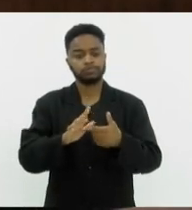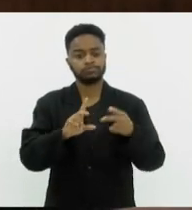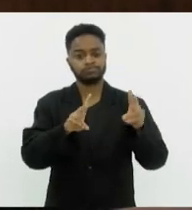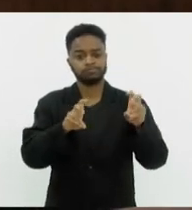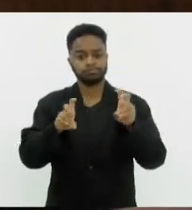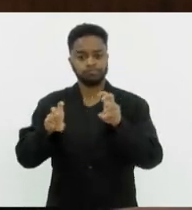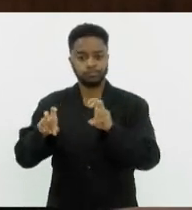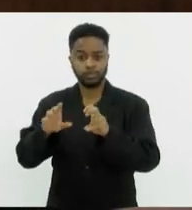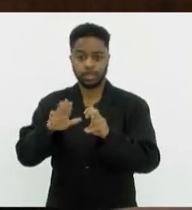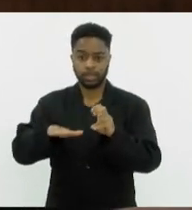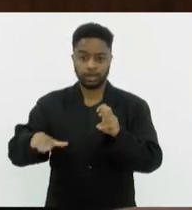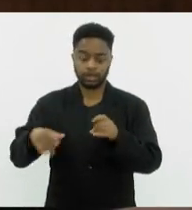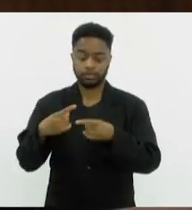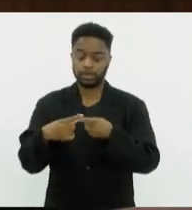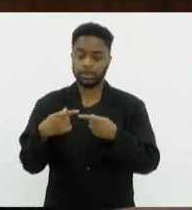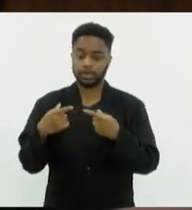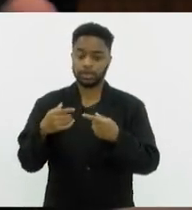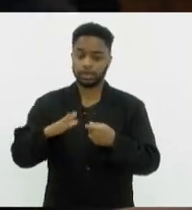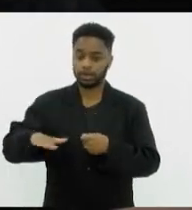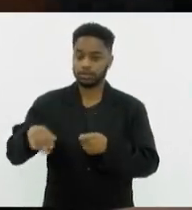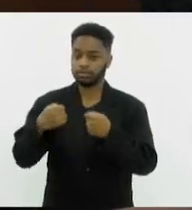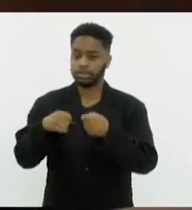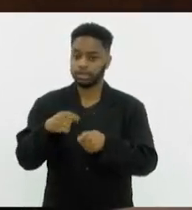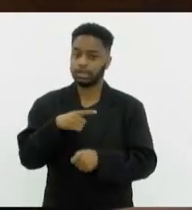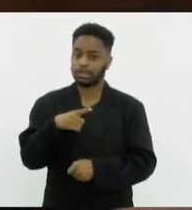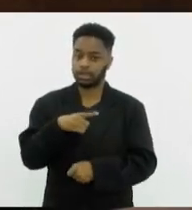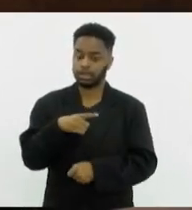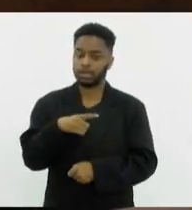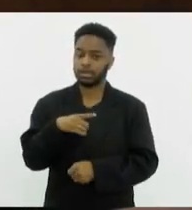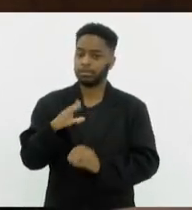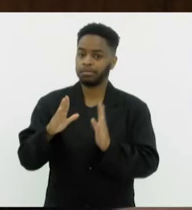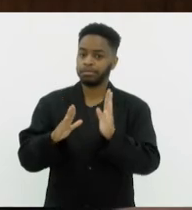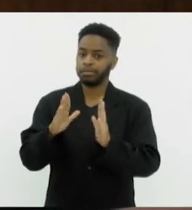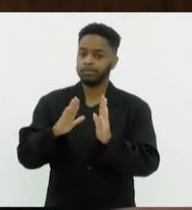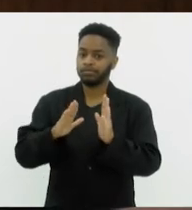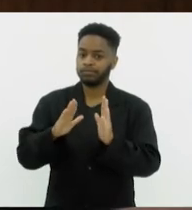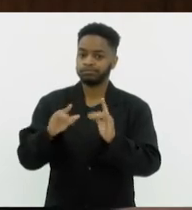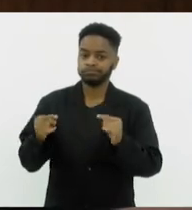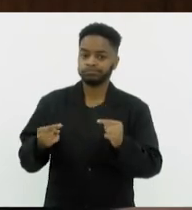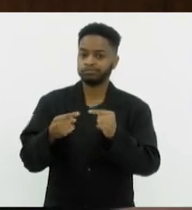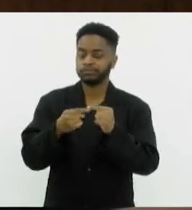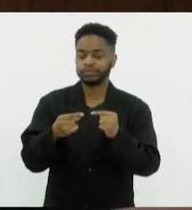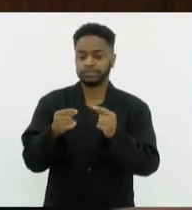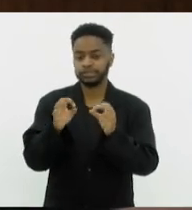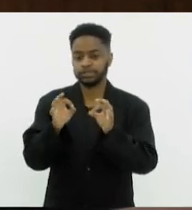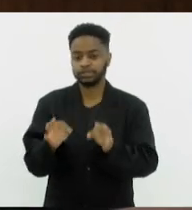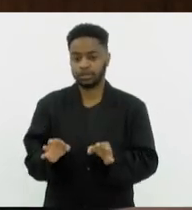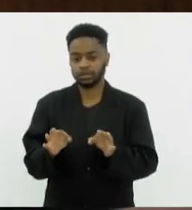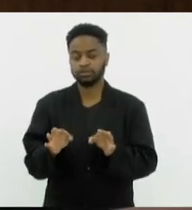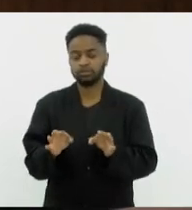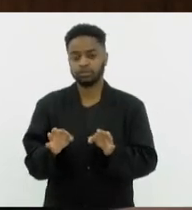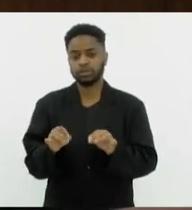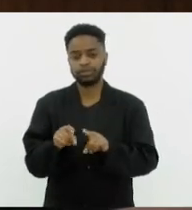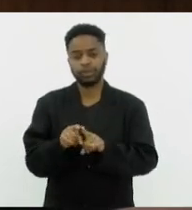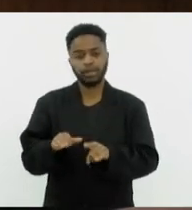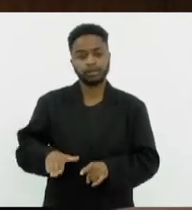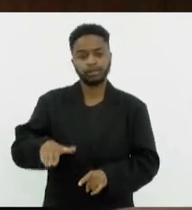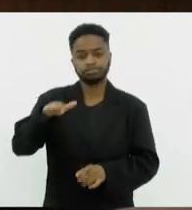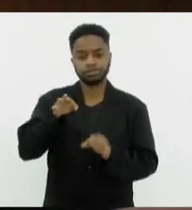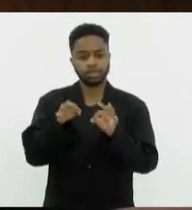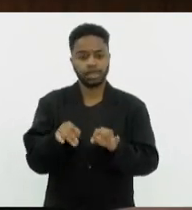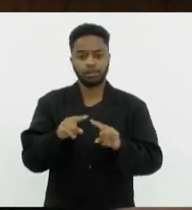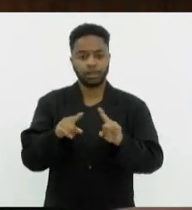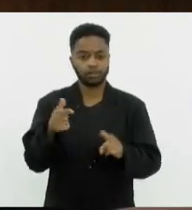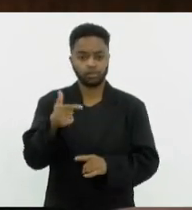crianças têm que ter a infância, a crescer, ter a sua juventude de forma decente e não com